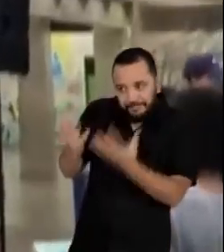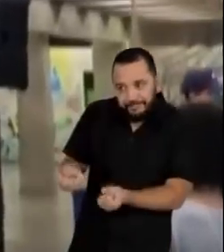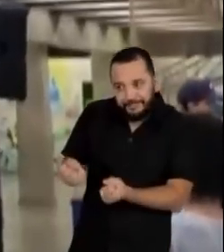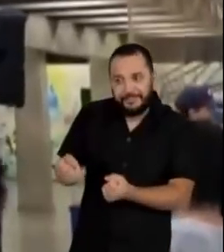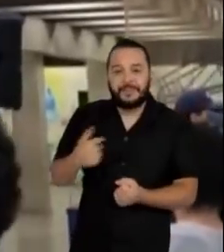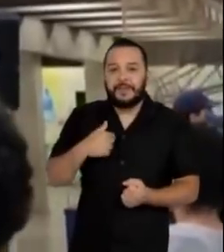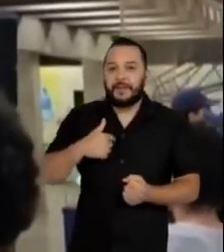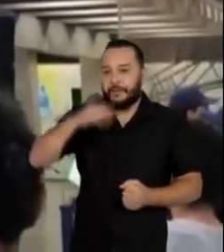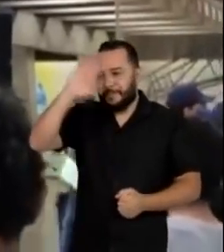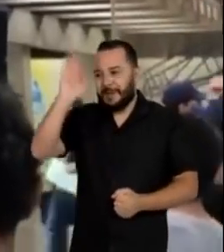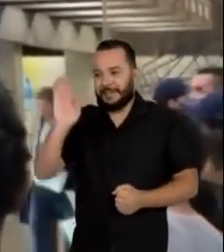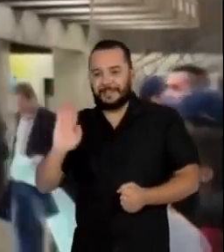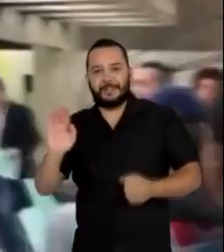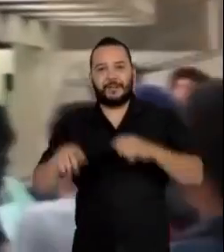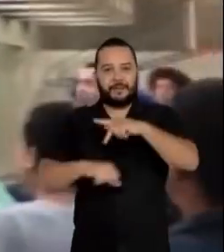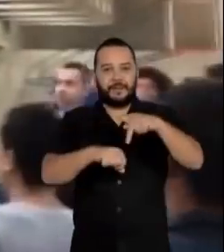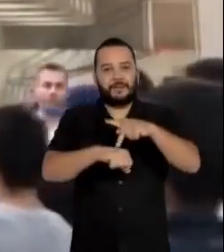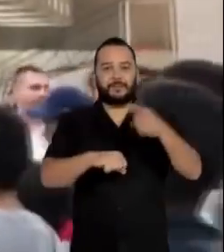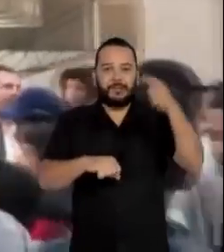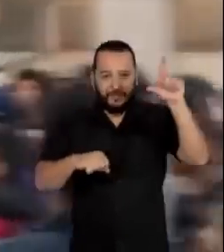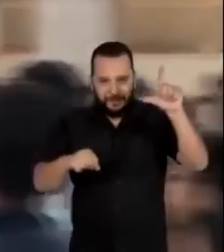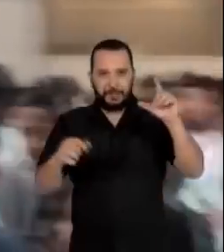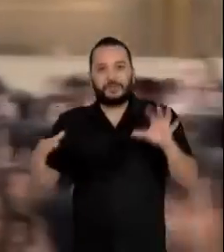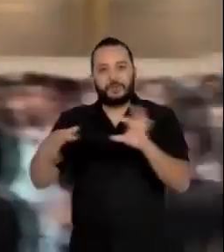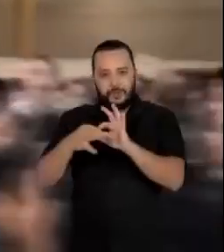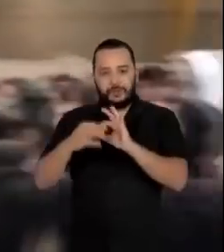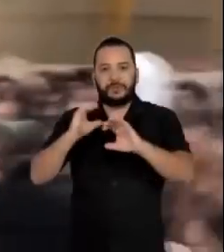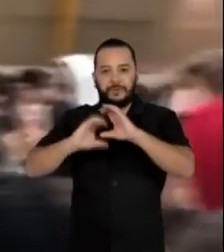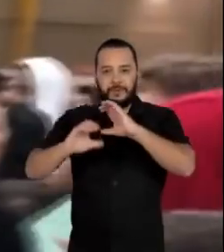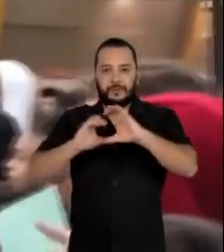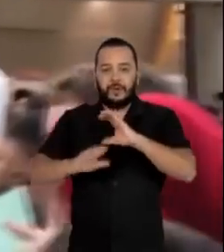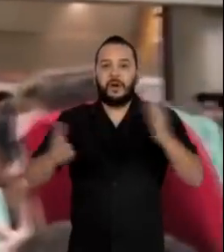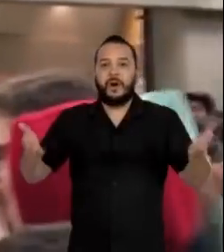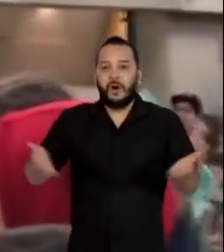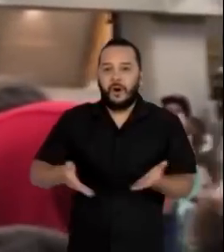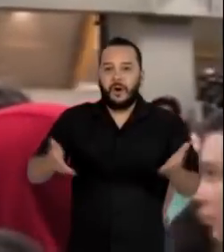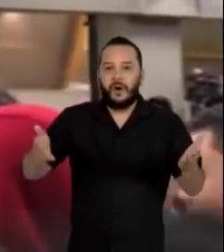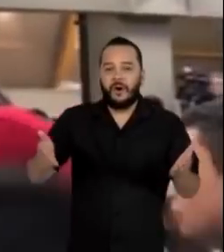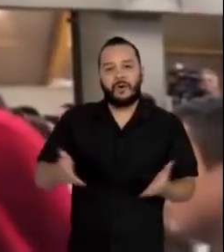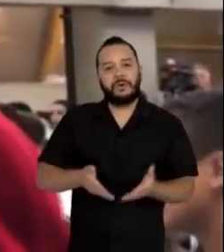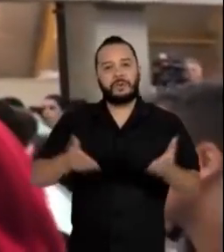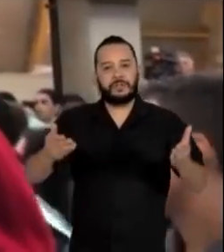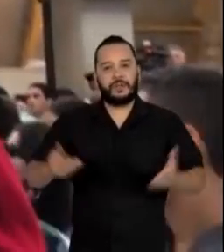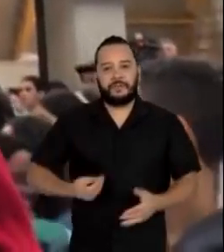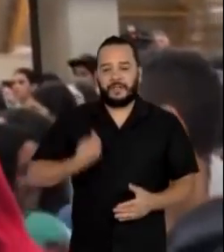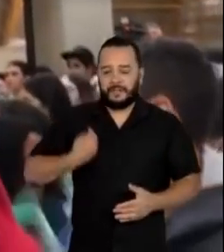estrangeiros cantaram juntos. Hoje o tempo voa,